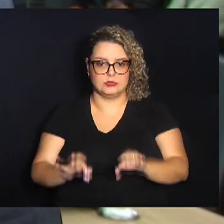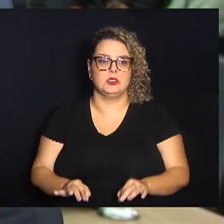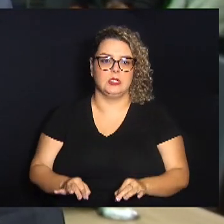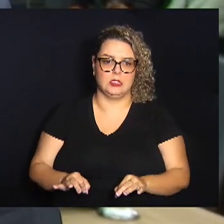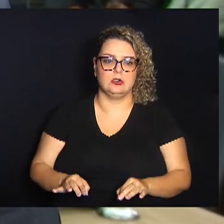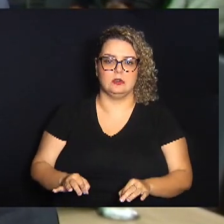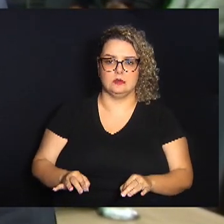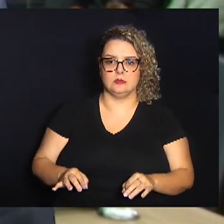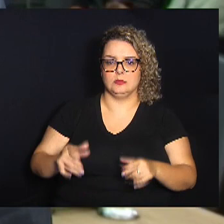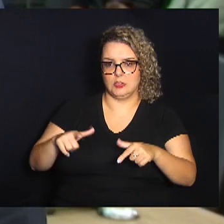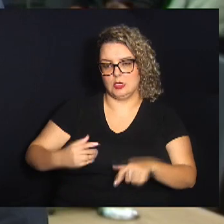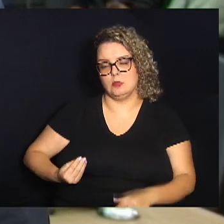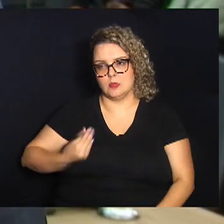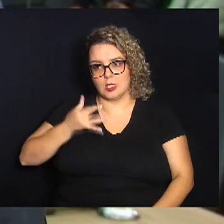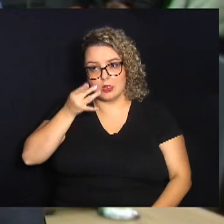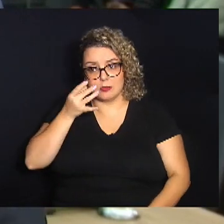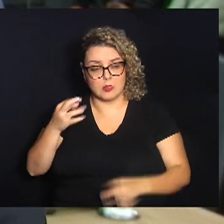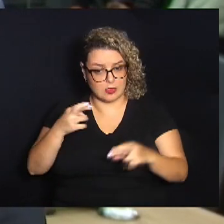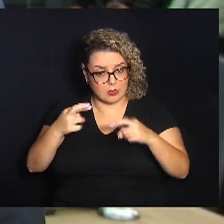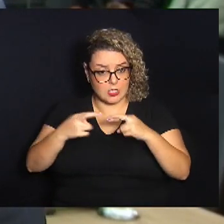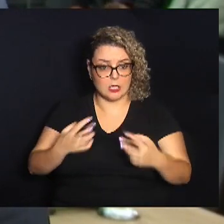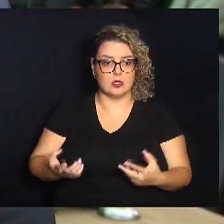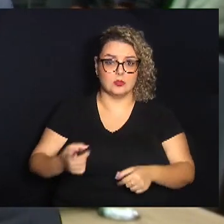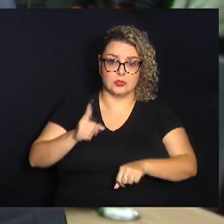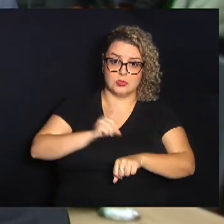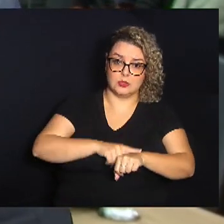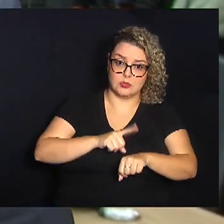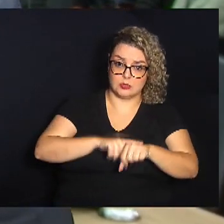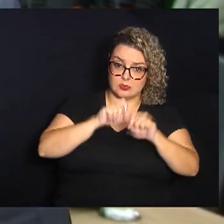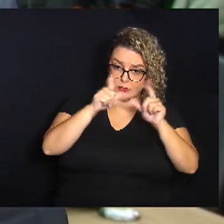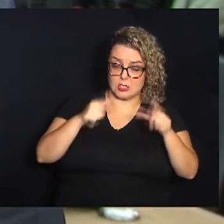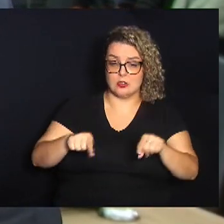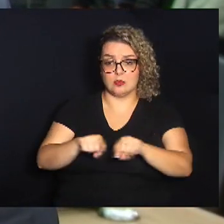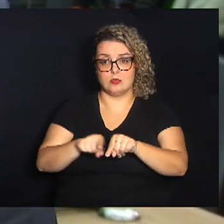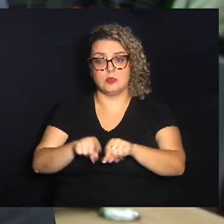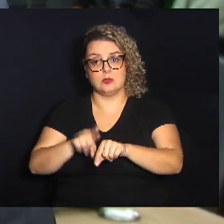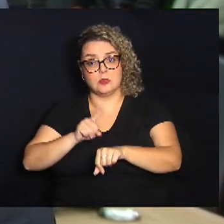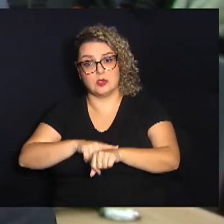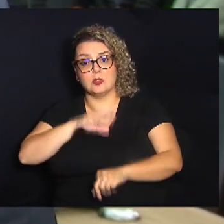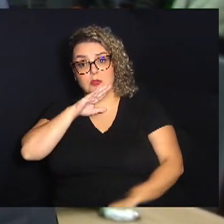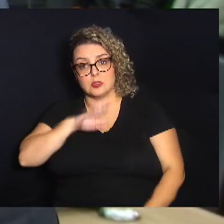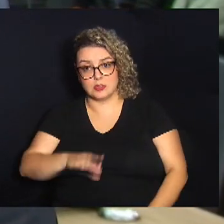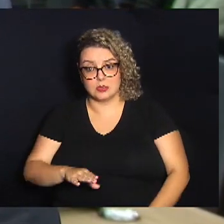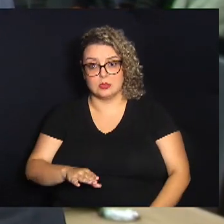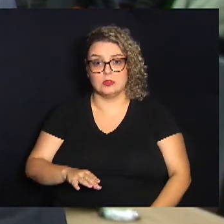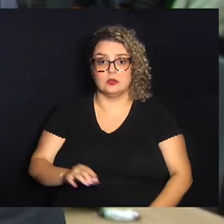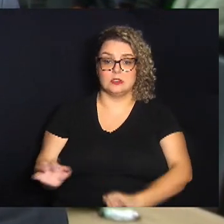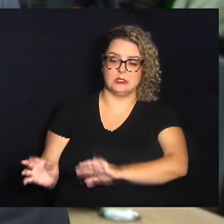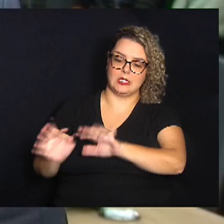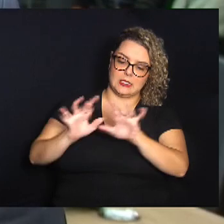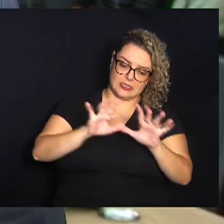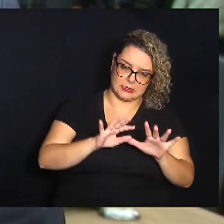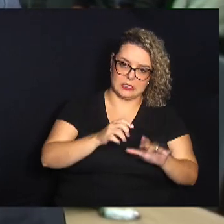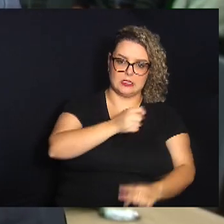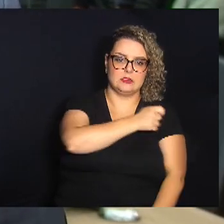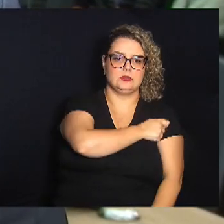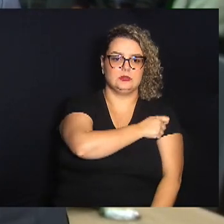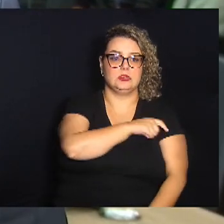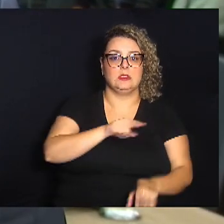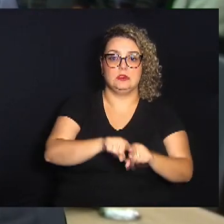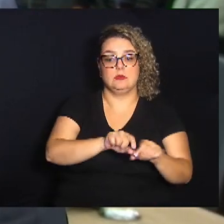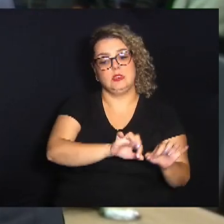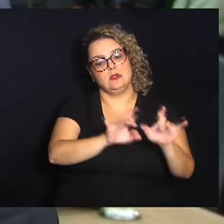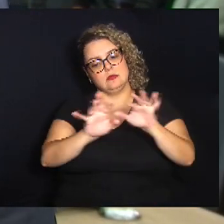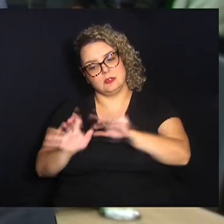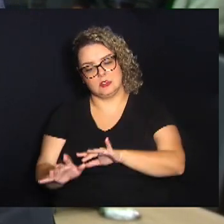em loco, para a gente verificar, tanto no horário da manhã quanto no horário da tarde, na saída dos alunos. É muito trânsito,